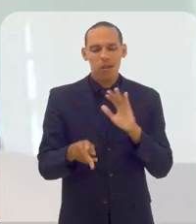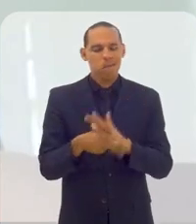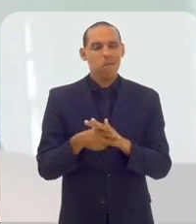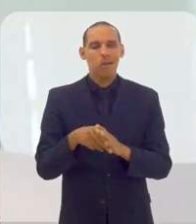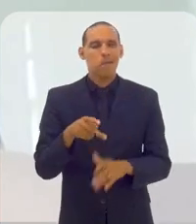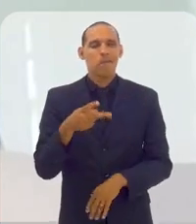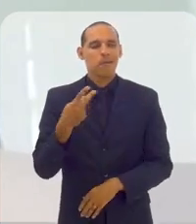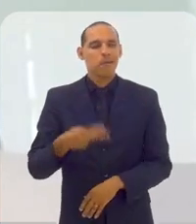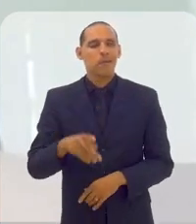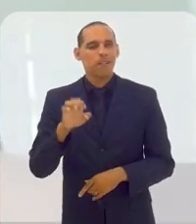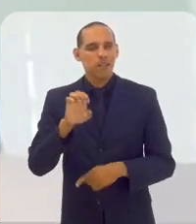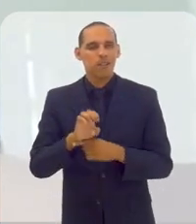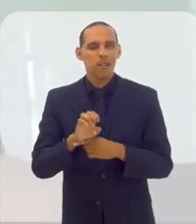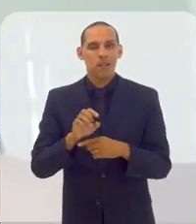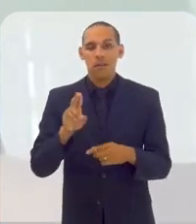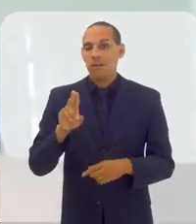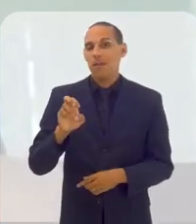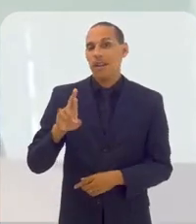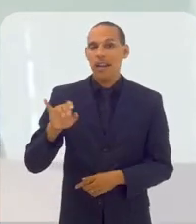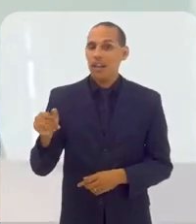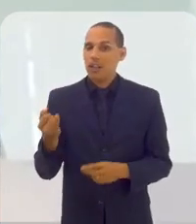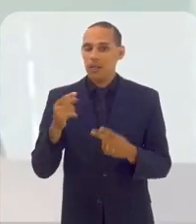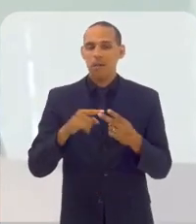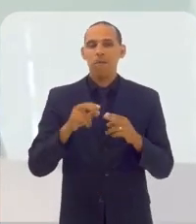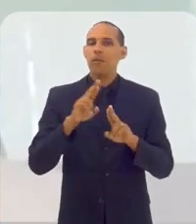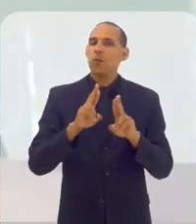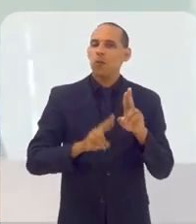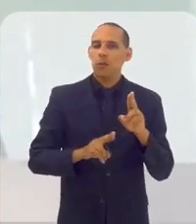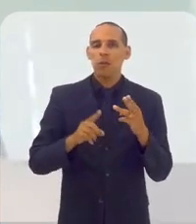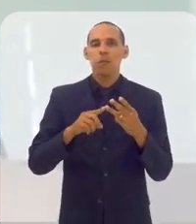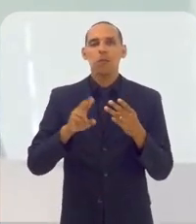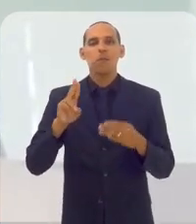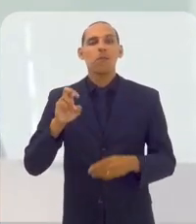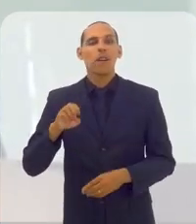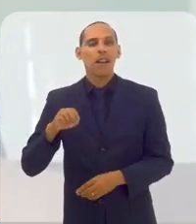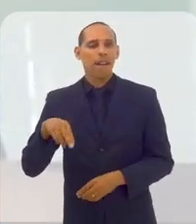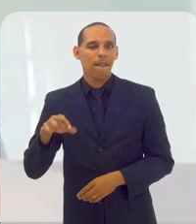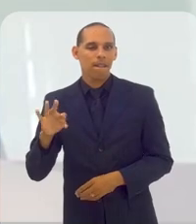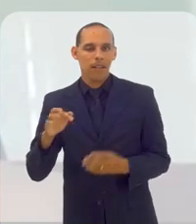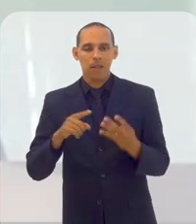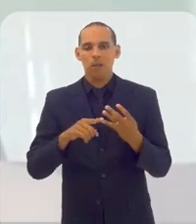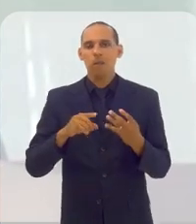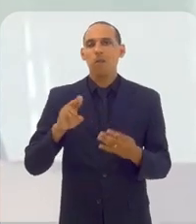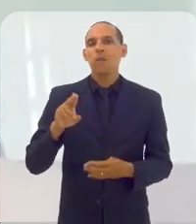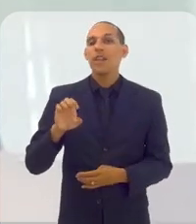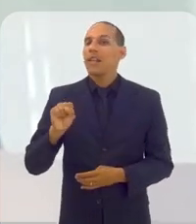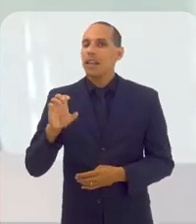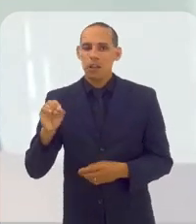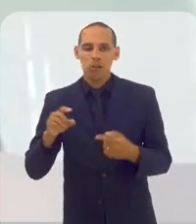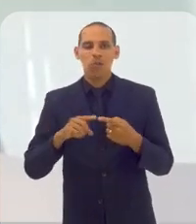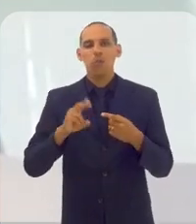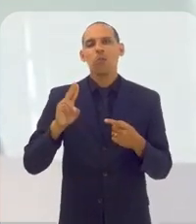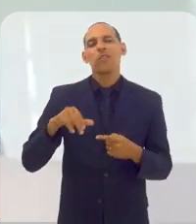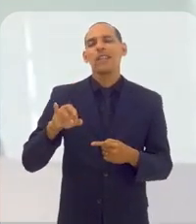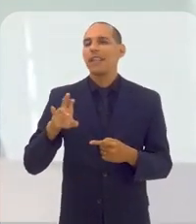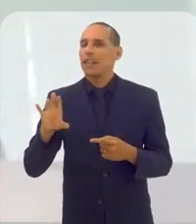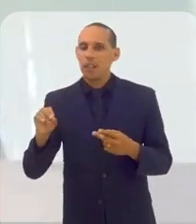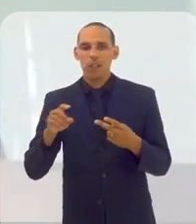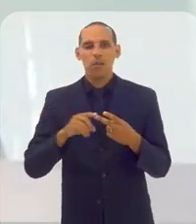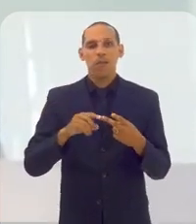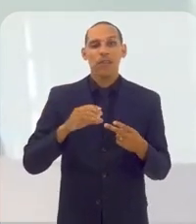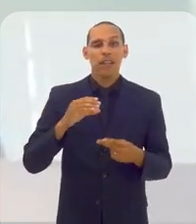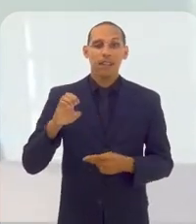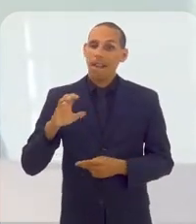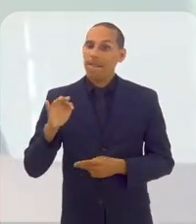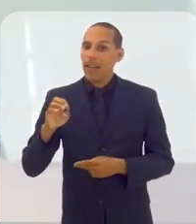é a gente tem parceria qual éji qual UFRJ Qual hein ficou o Enzo uma Unirio com